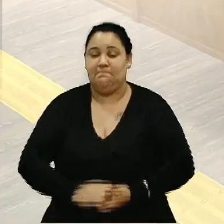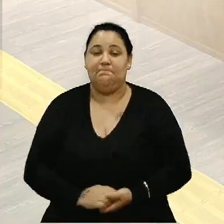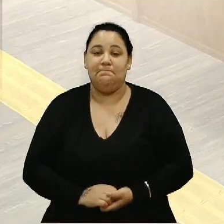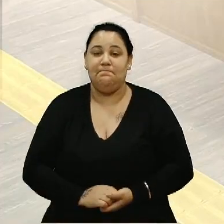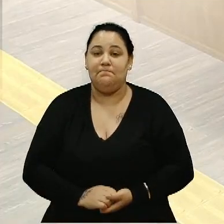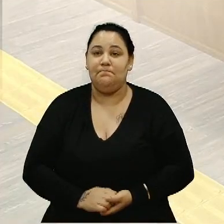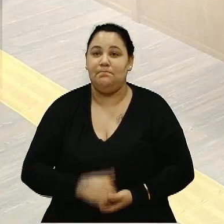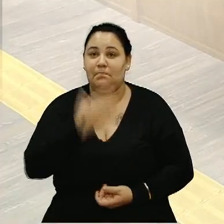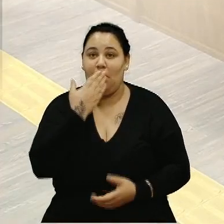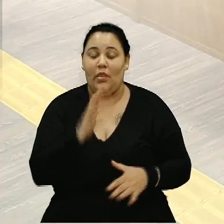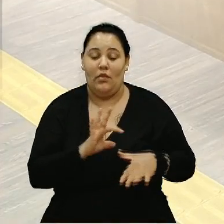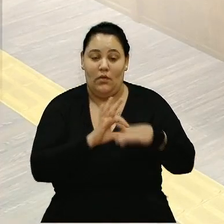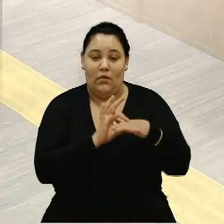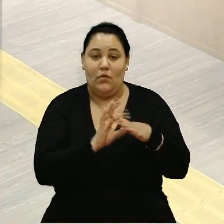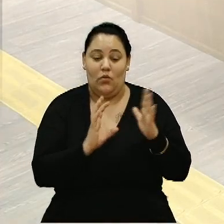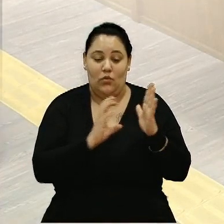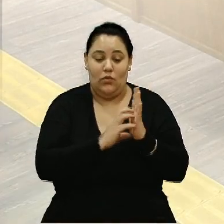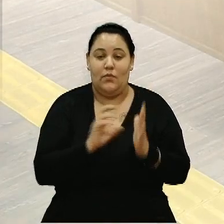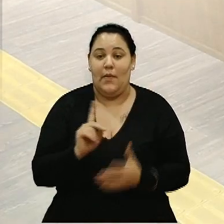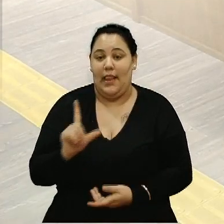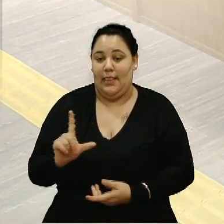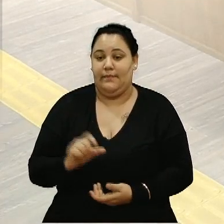Declaração de líder bancada do PL.